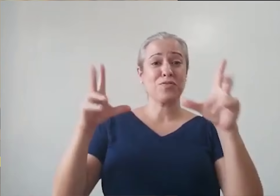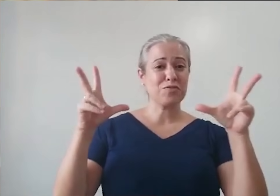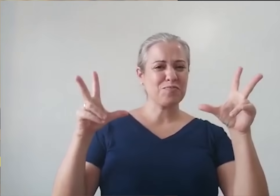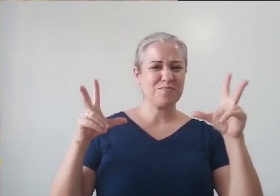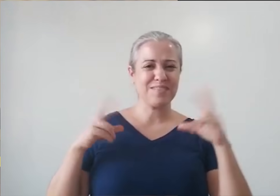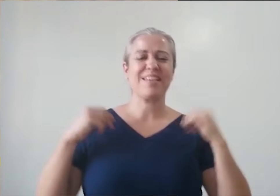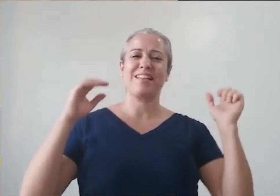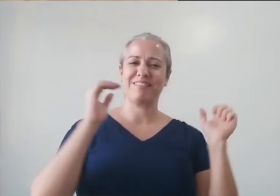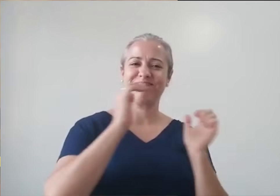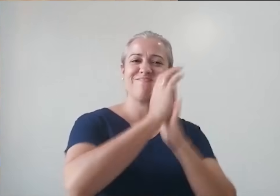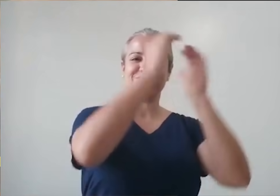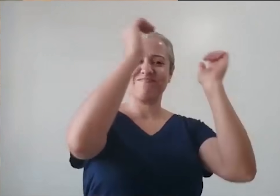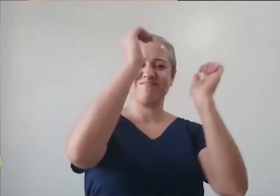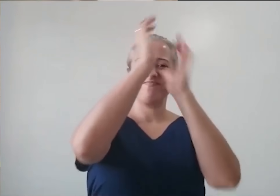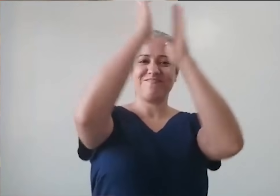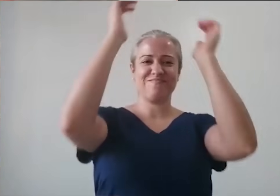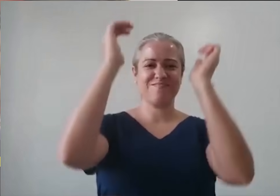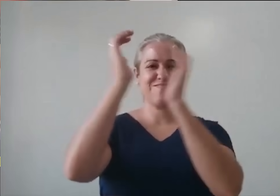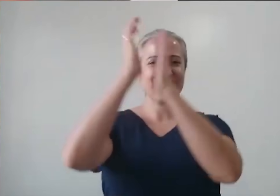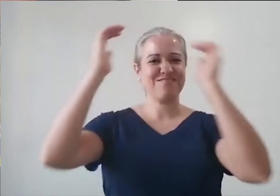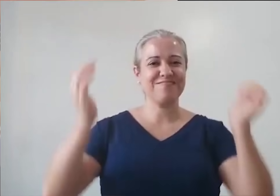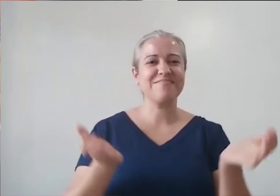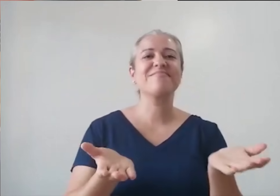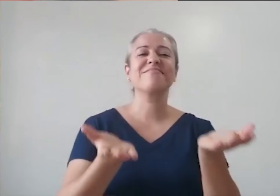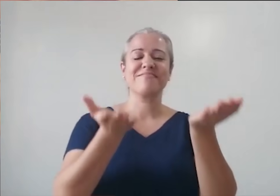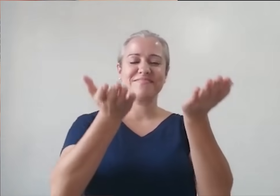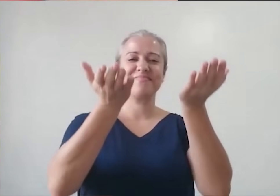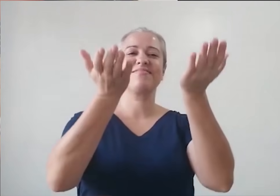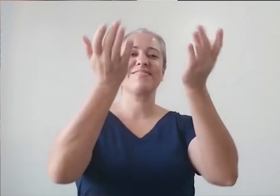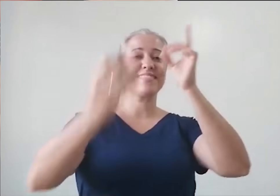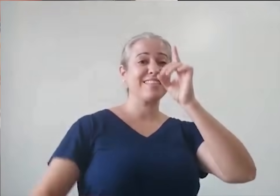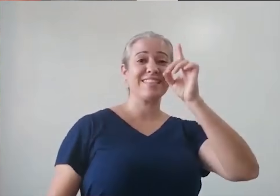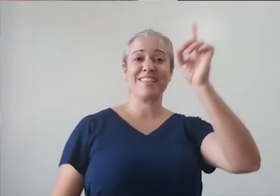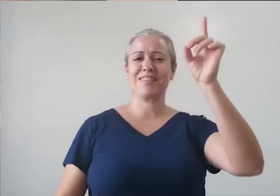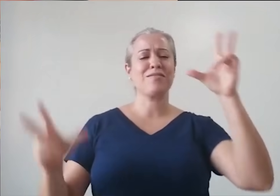Digno do meu louvor, só tu és Senhor.